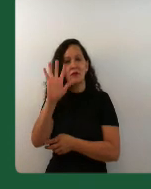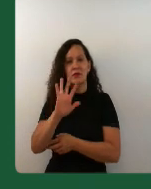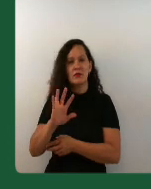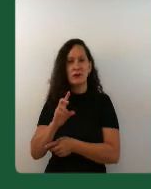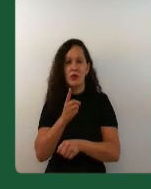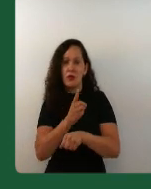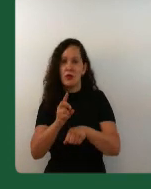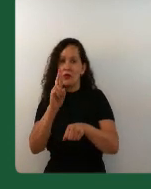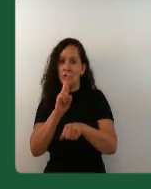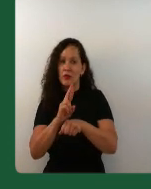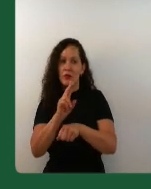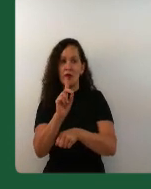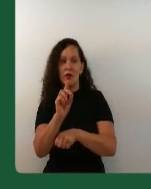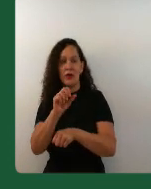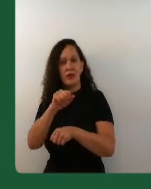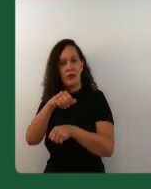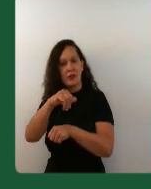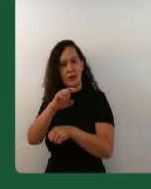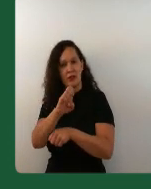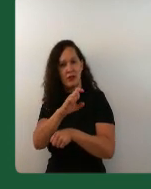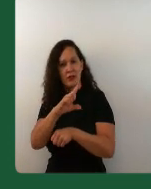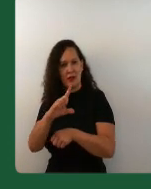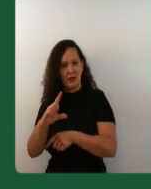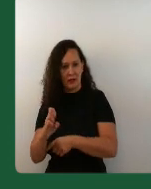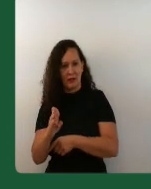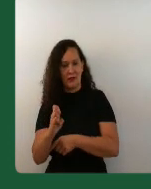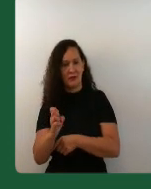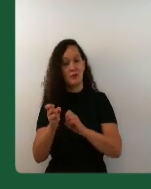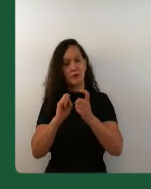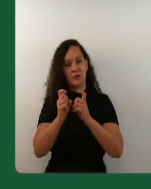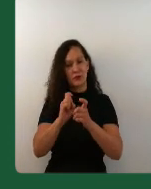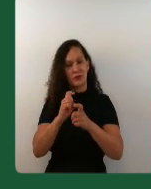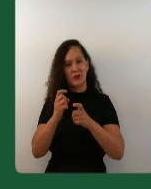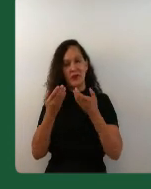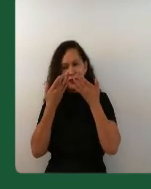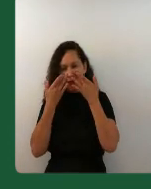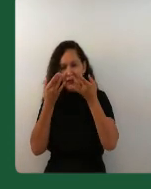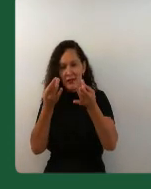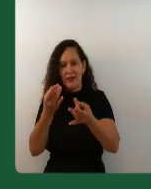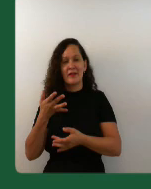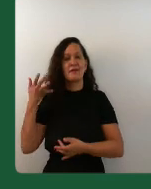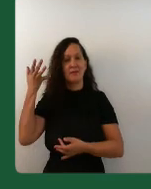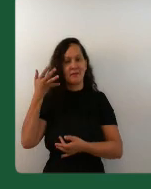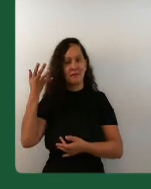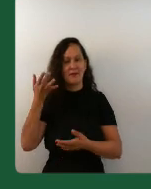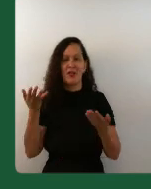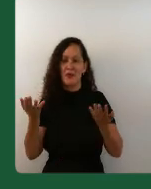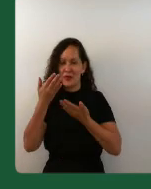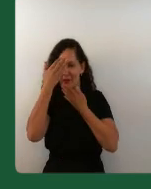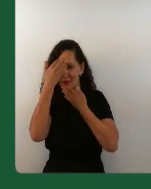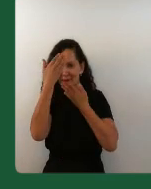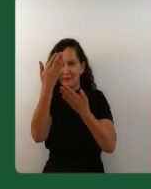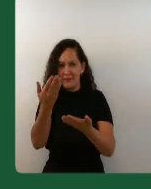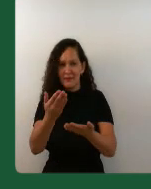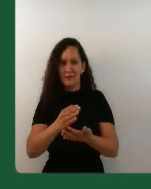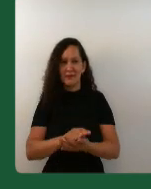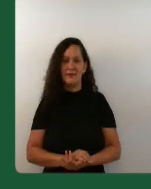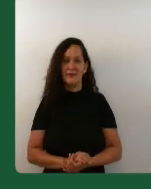doutora Daniele Olivares Correia, para a coordenação dos trabalhos desta mesa. Muito obrigada